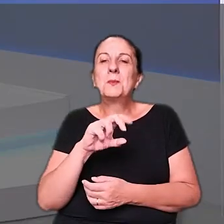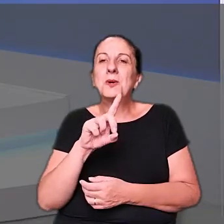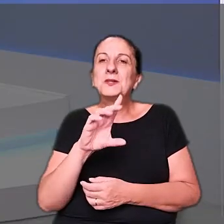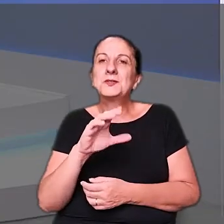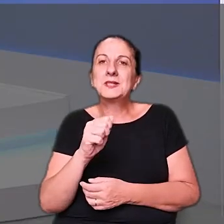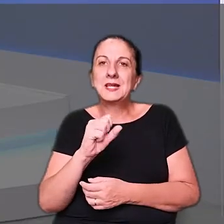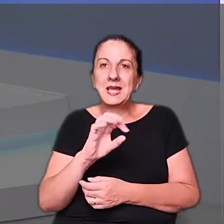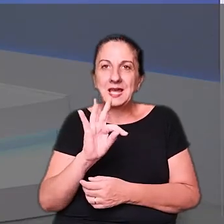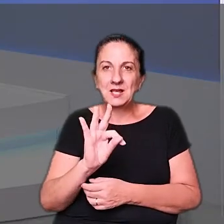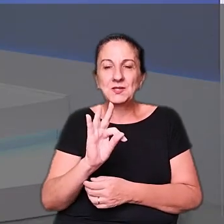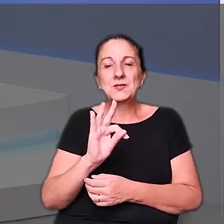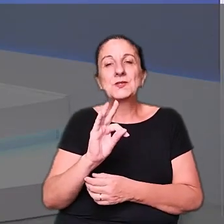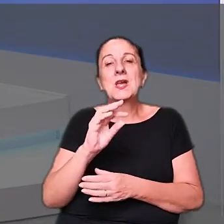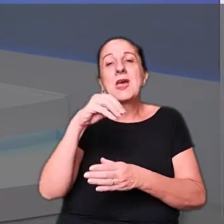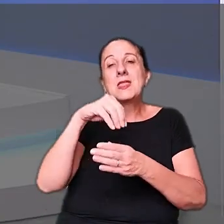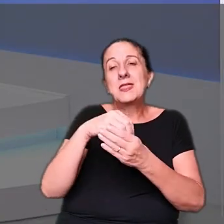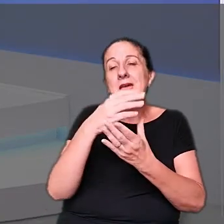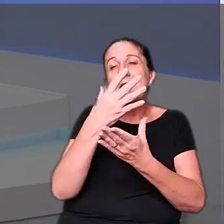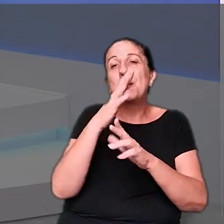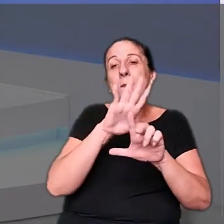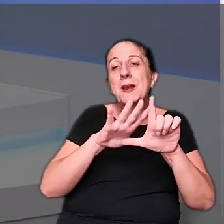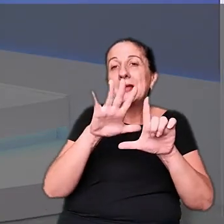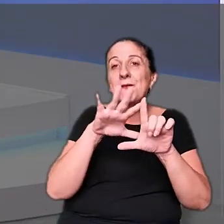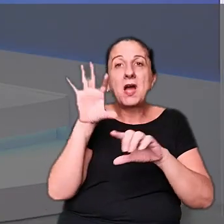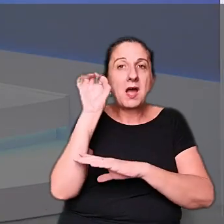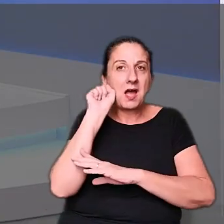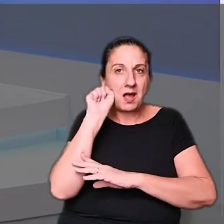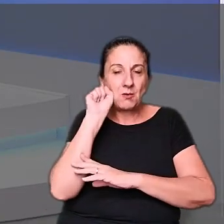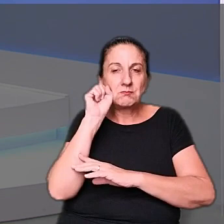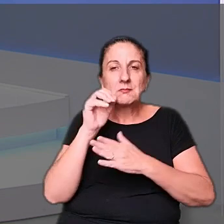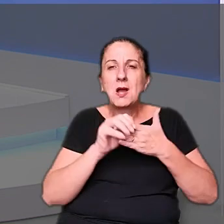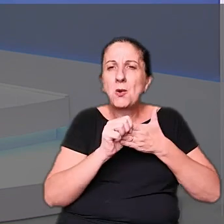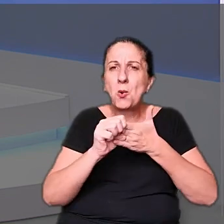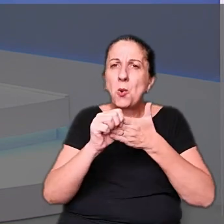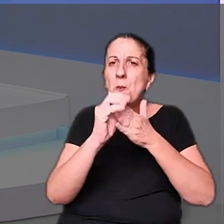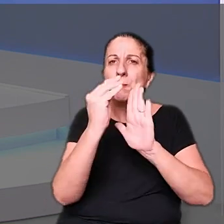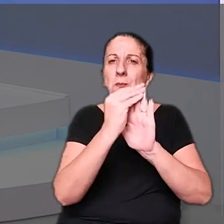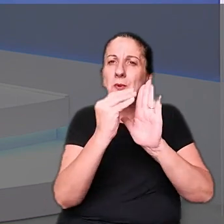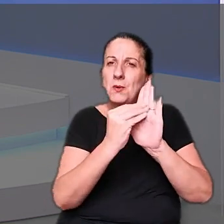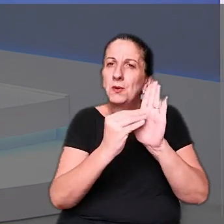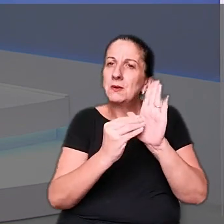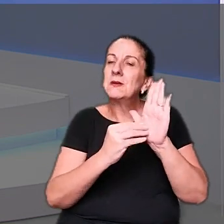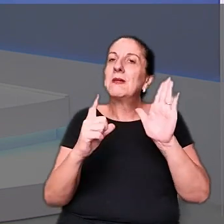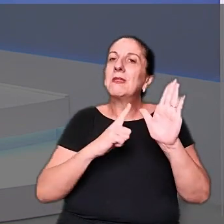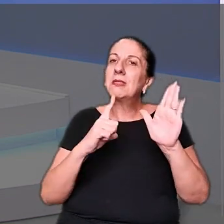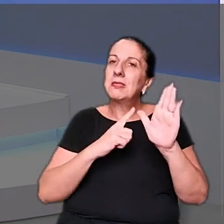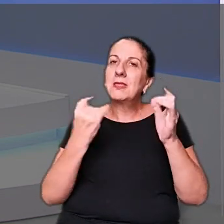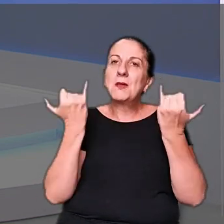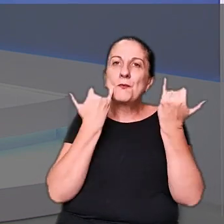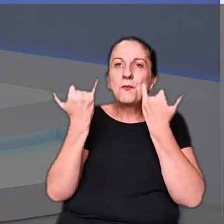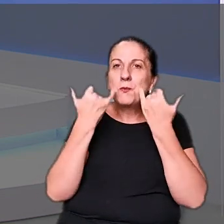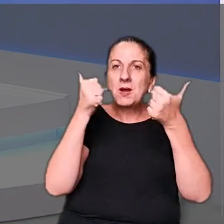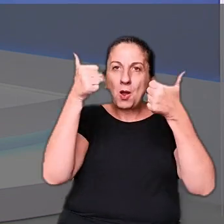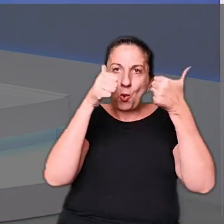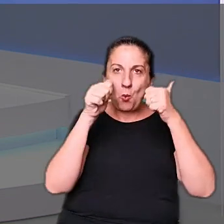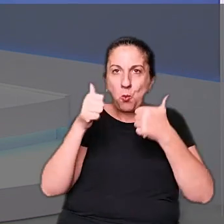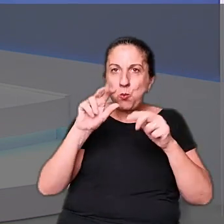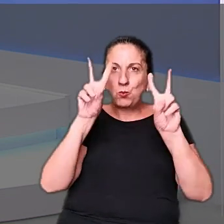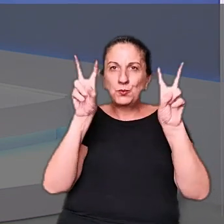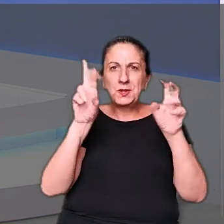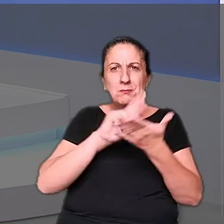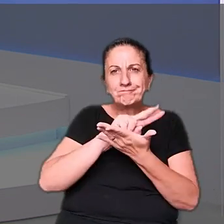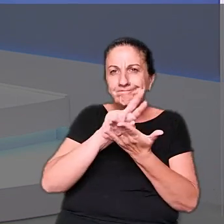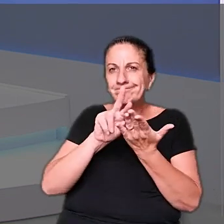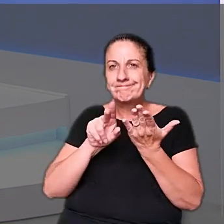Os podcasts estão disponíveis nas plataformas de áudio. Assim fica mais fácil acompanhar os conteúdos e obter informações de qualidade